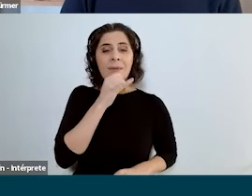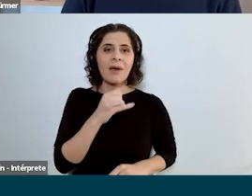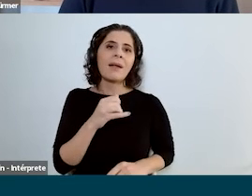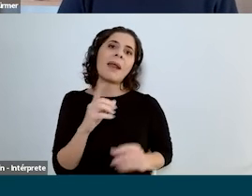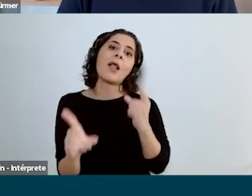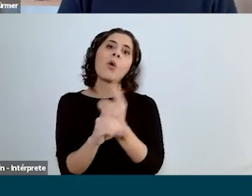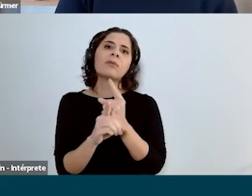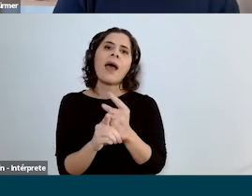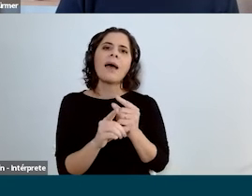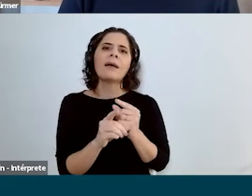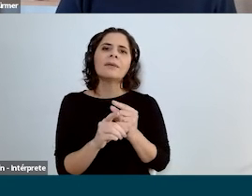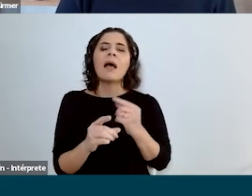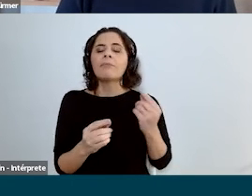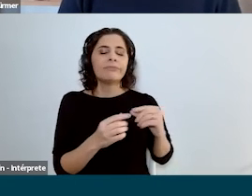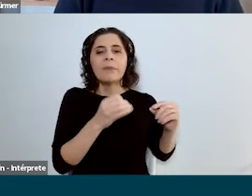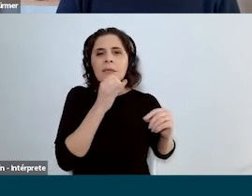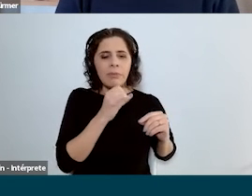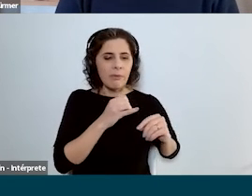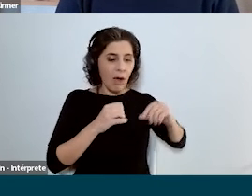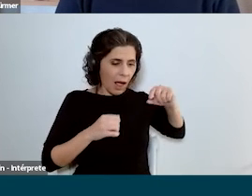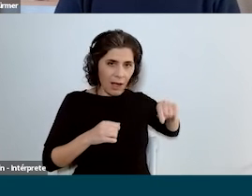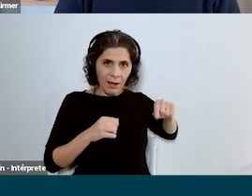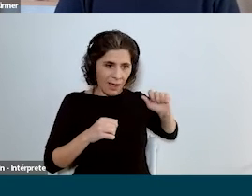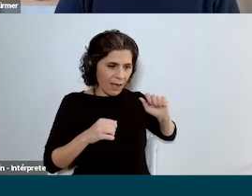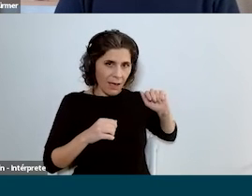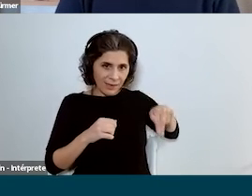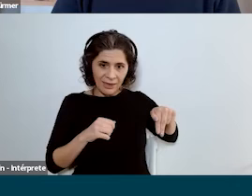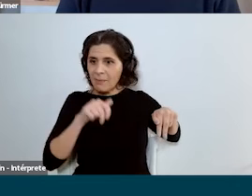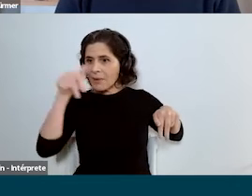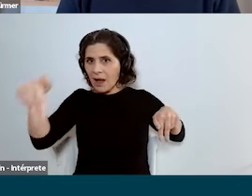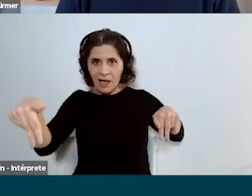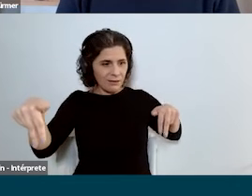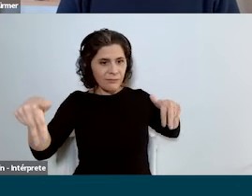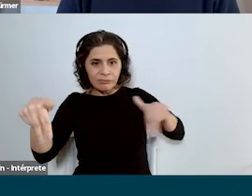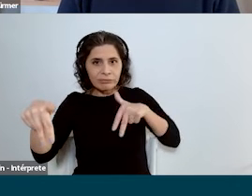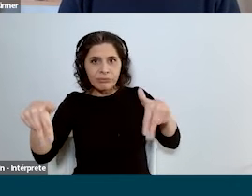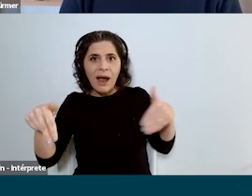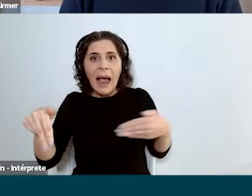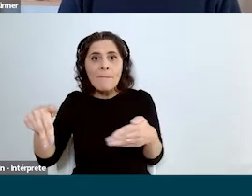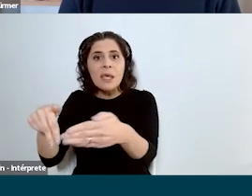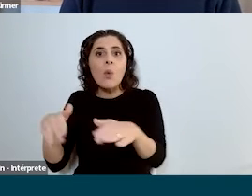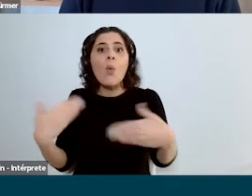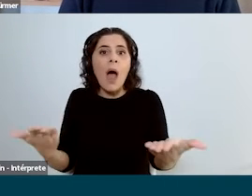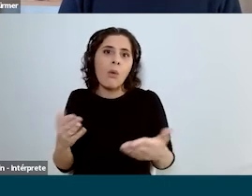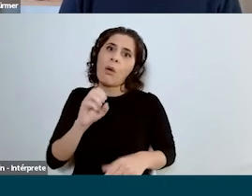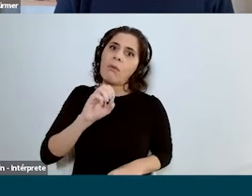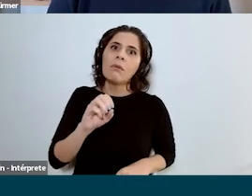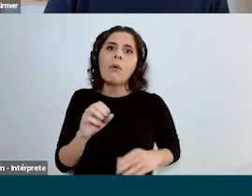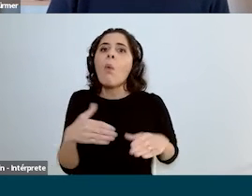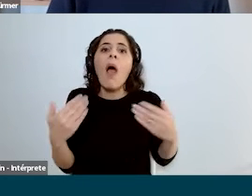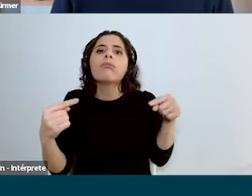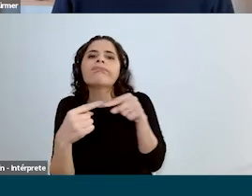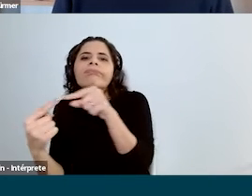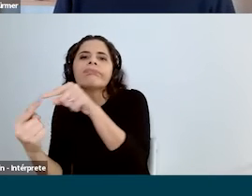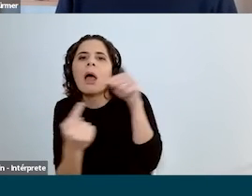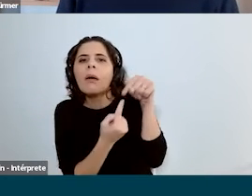encontrar uma rota de transporte, era um aplicativo de mobilidade, a pessoa tinha que chegar no aplicativo e encontrar uma rota que fizesse sentido para ela, ou então